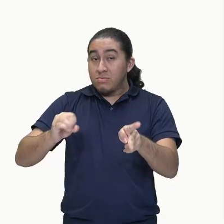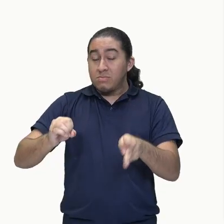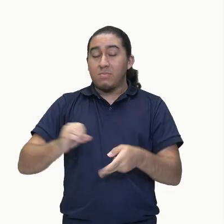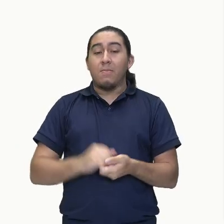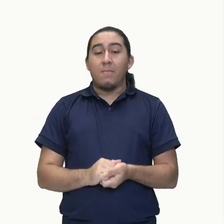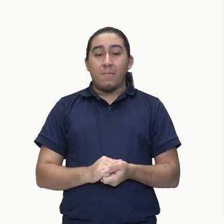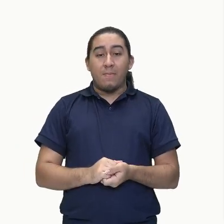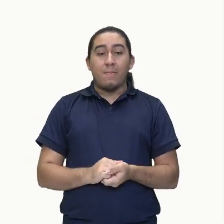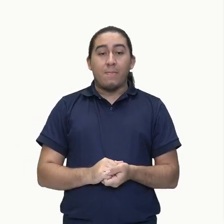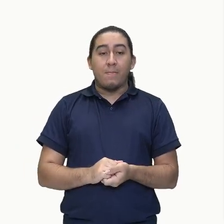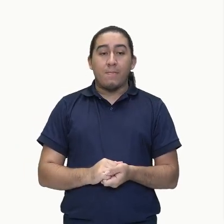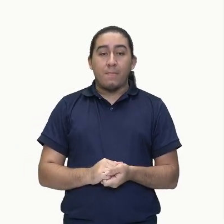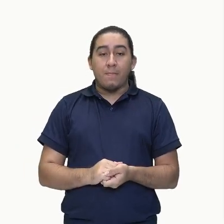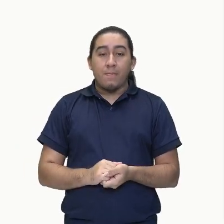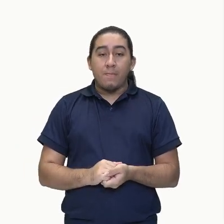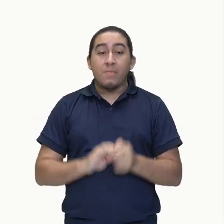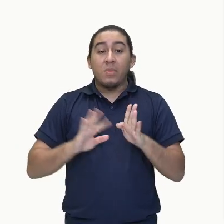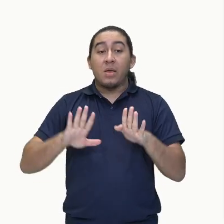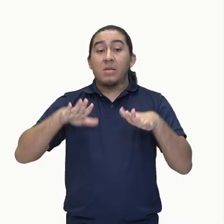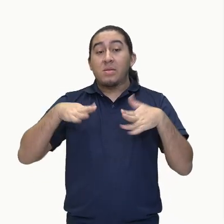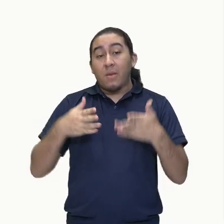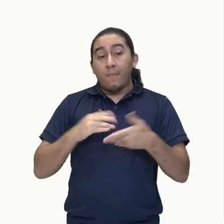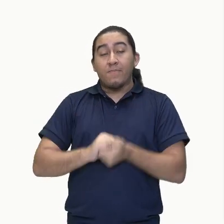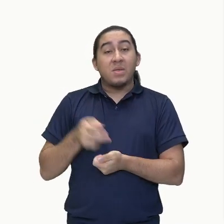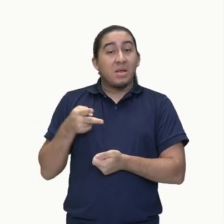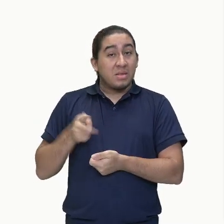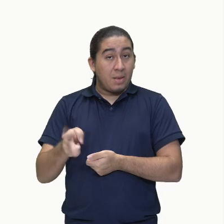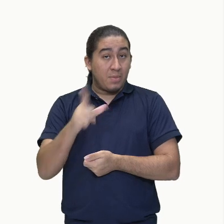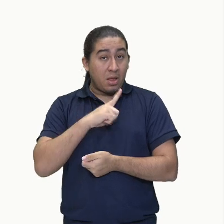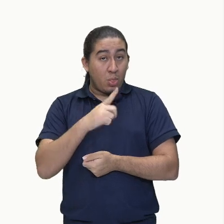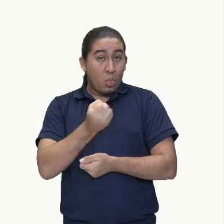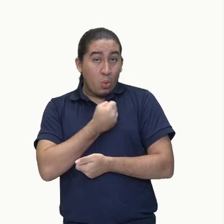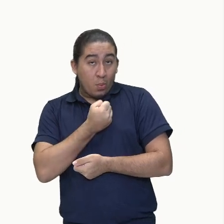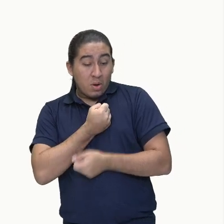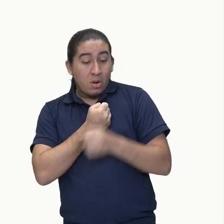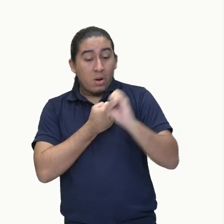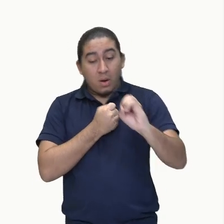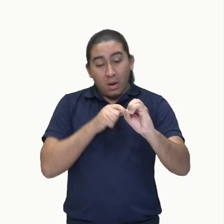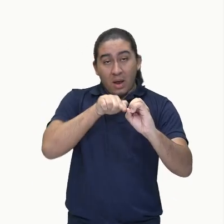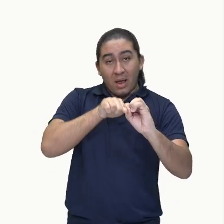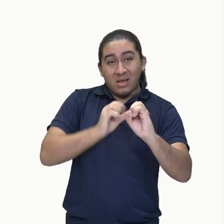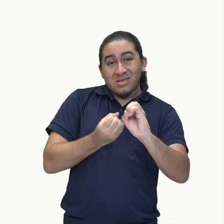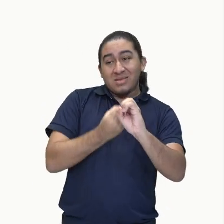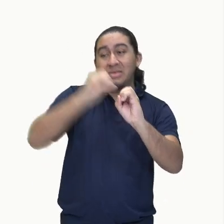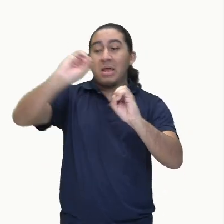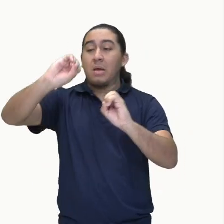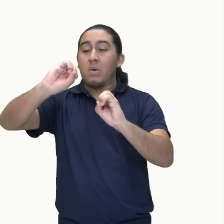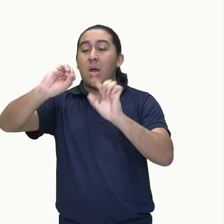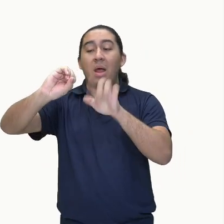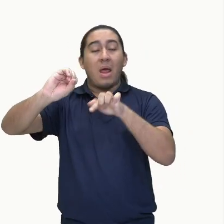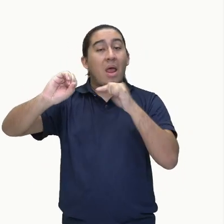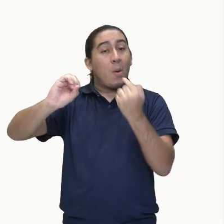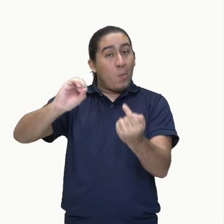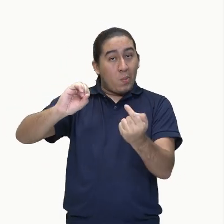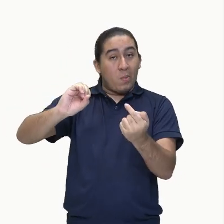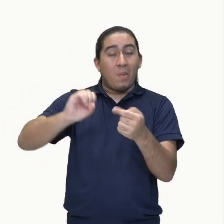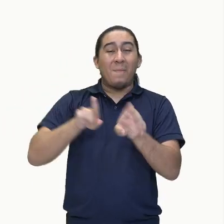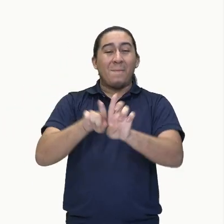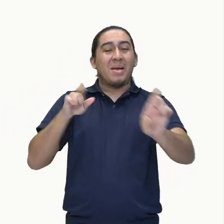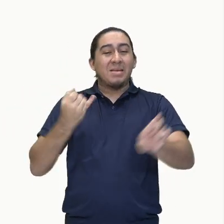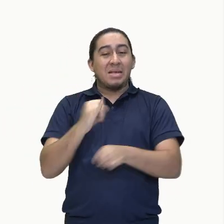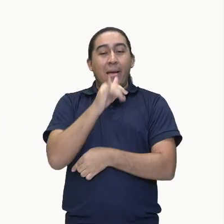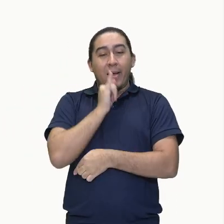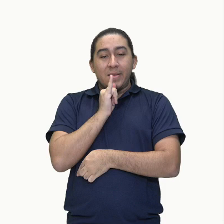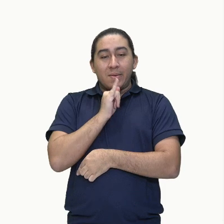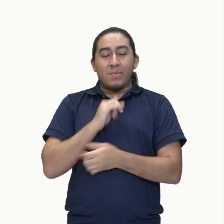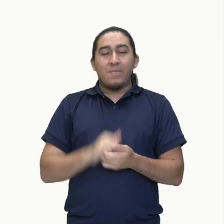novamente. Então, toda vez que eu tenho um número elevado a 0, o resultado é sempre 1, exceto 0. Porque sempre